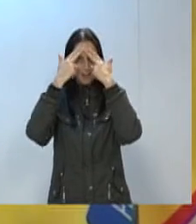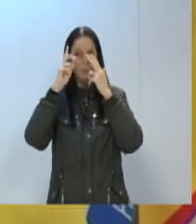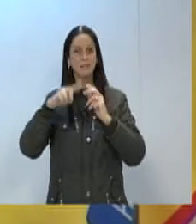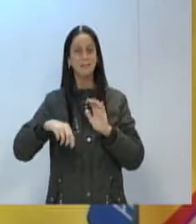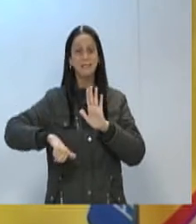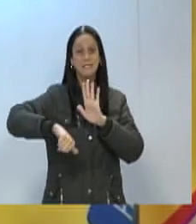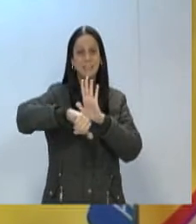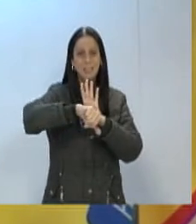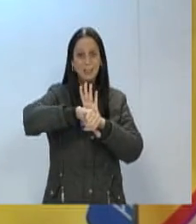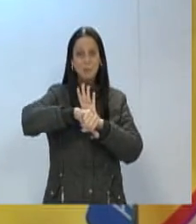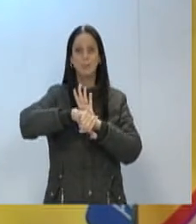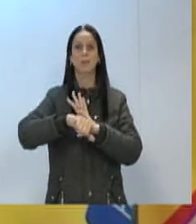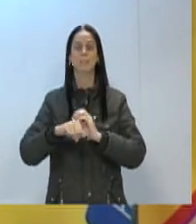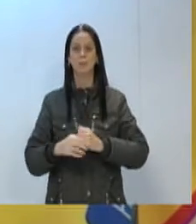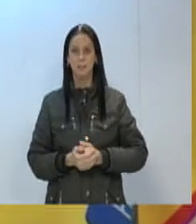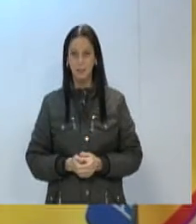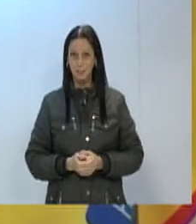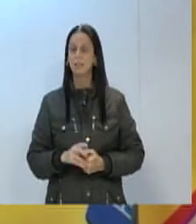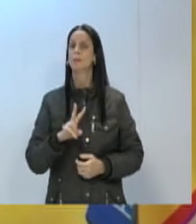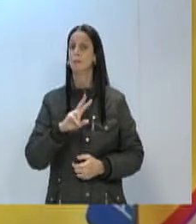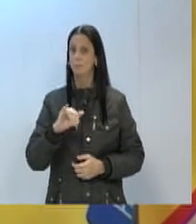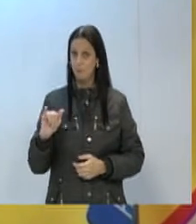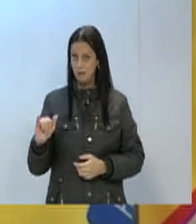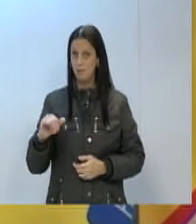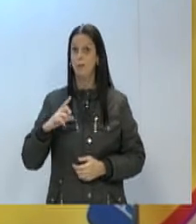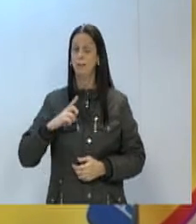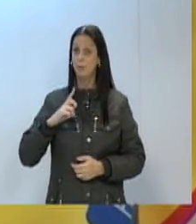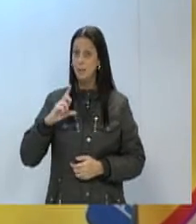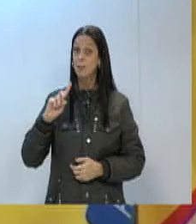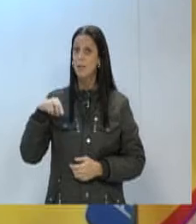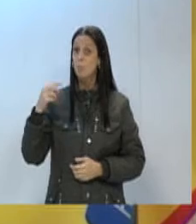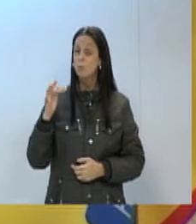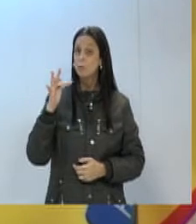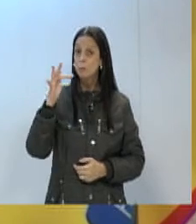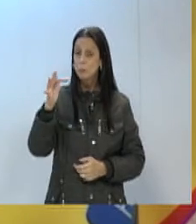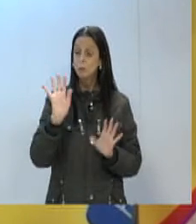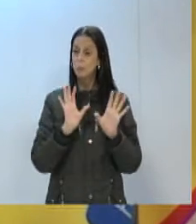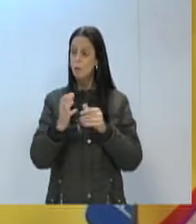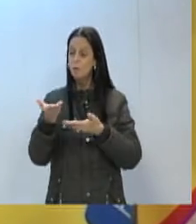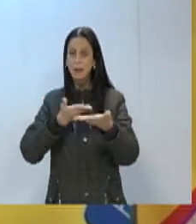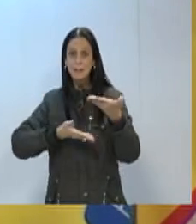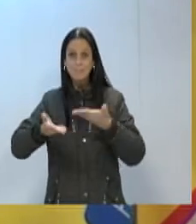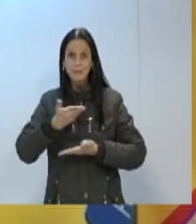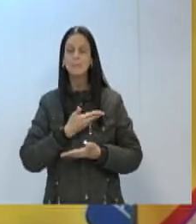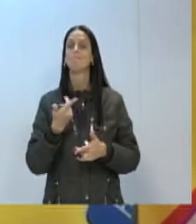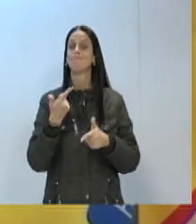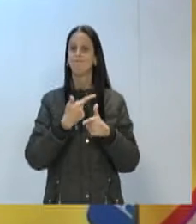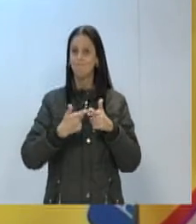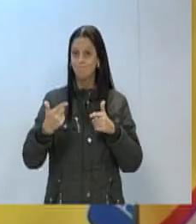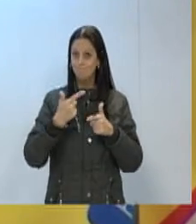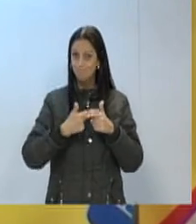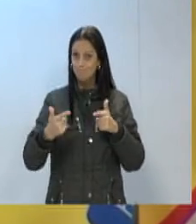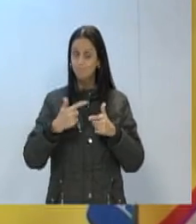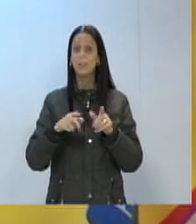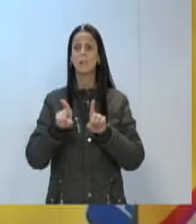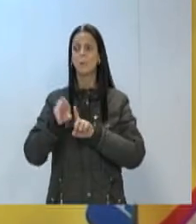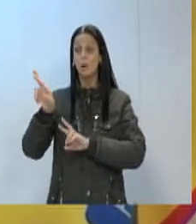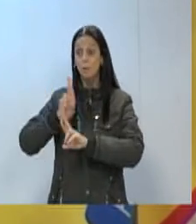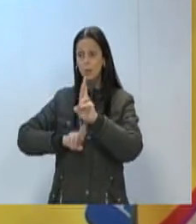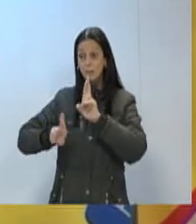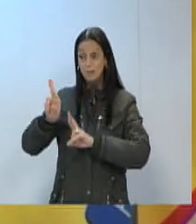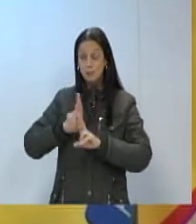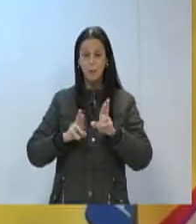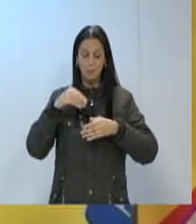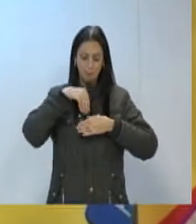crime e vai ter sequelas no convívio social vai ter sequelas do seu relacionamento